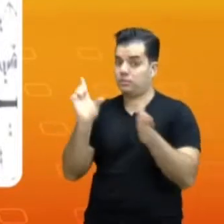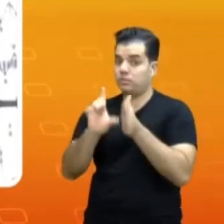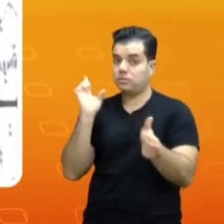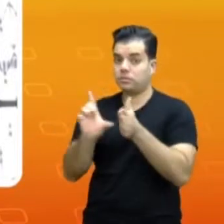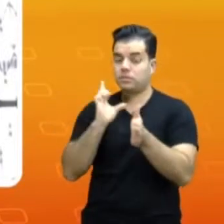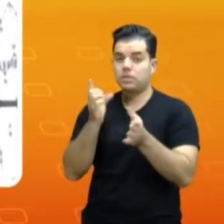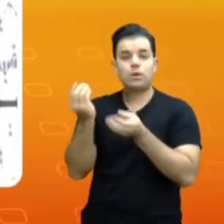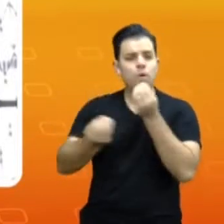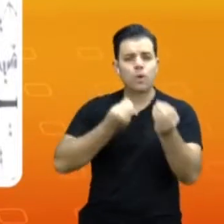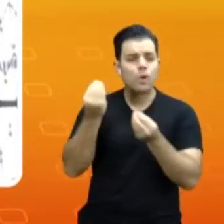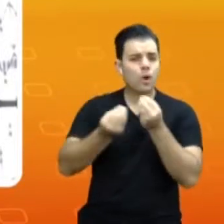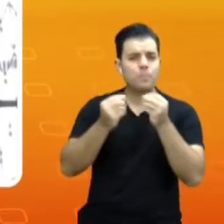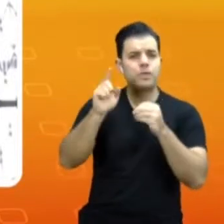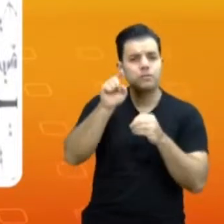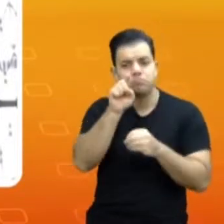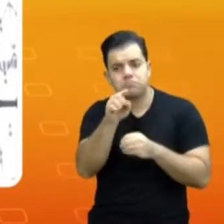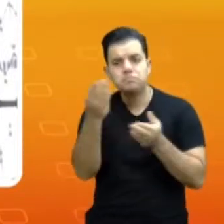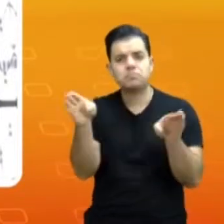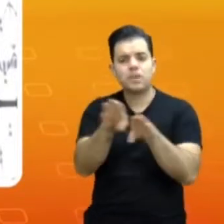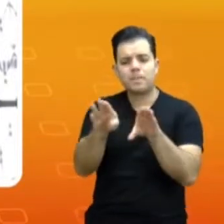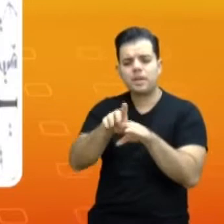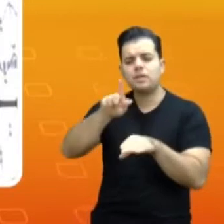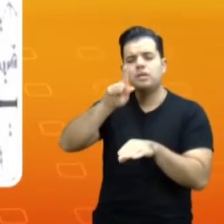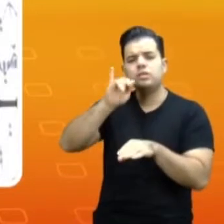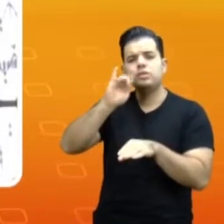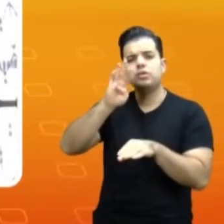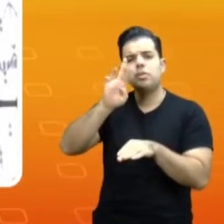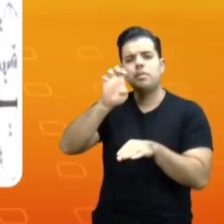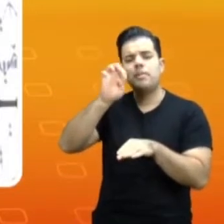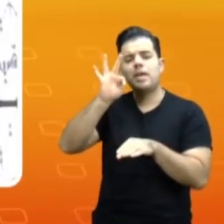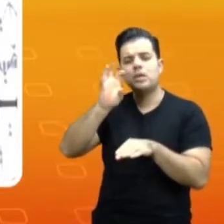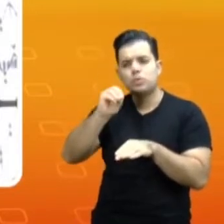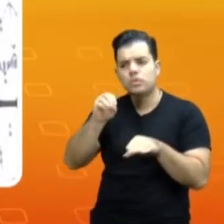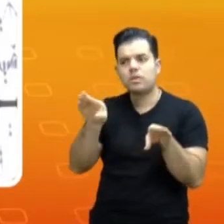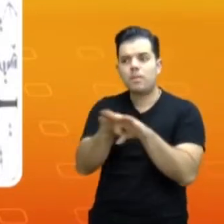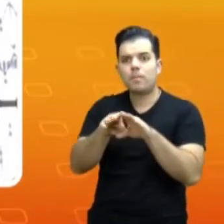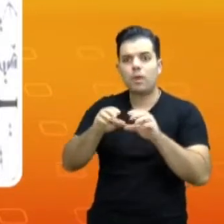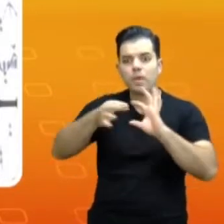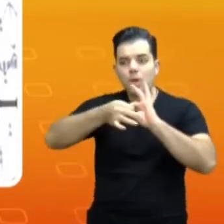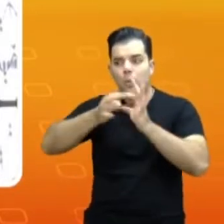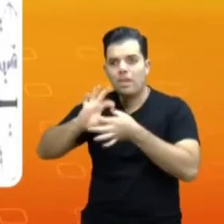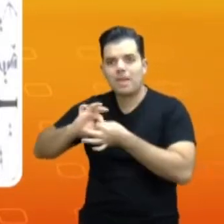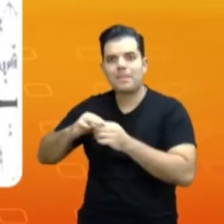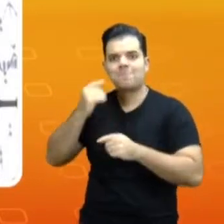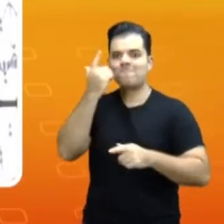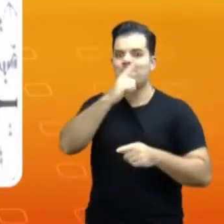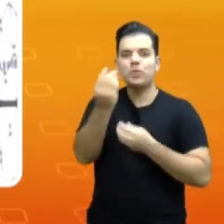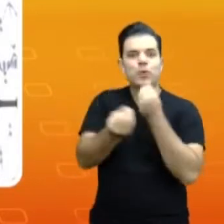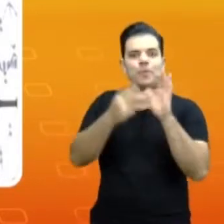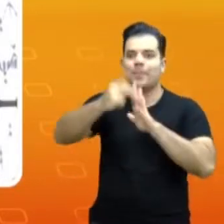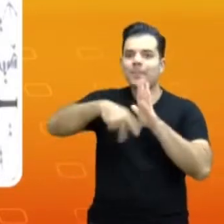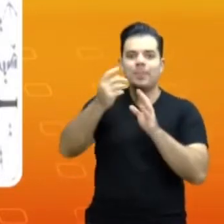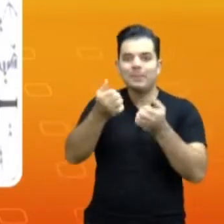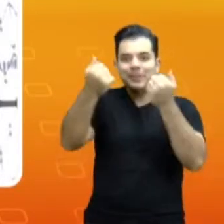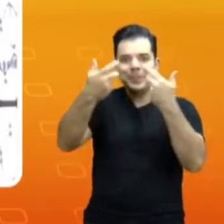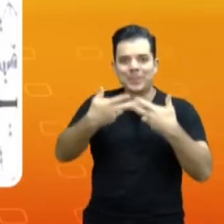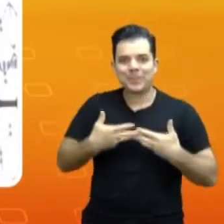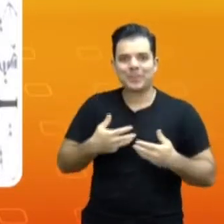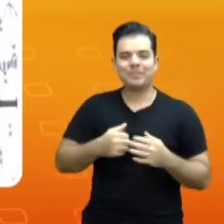que chegou para você, para o Gilberto, o planejamento de mais uma Olimpíada na carreira de vocês?